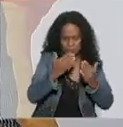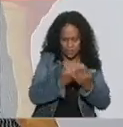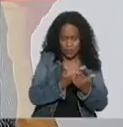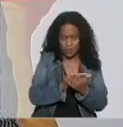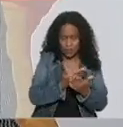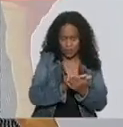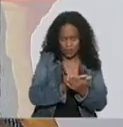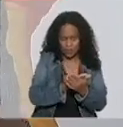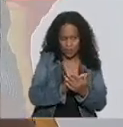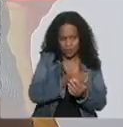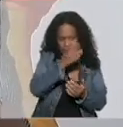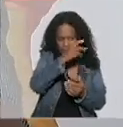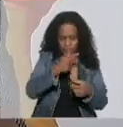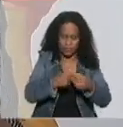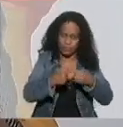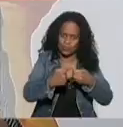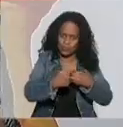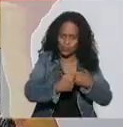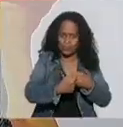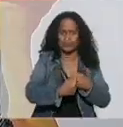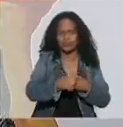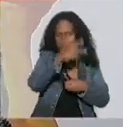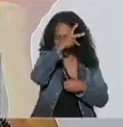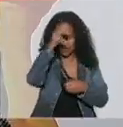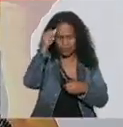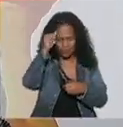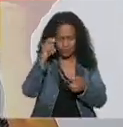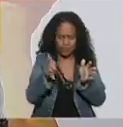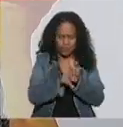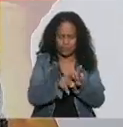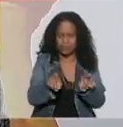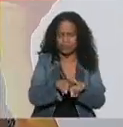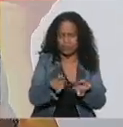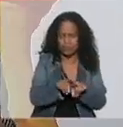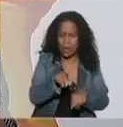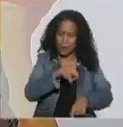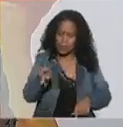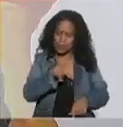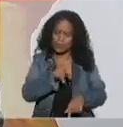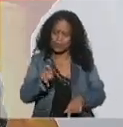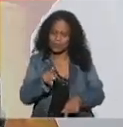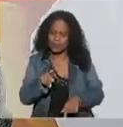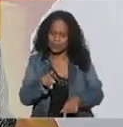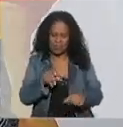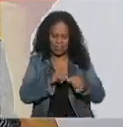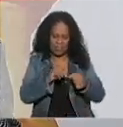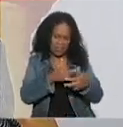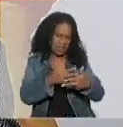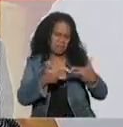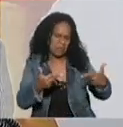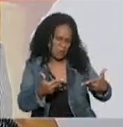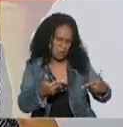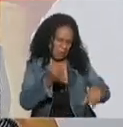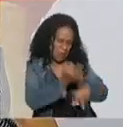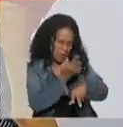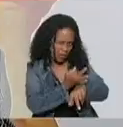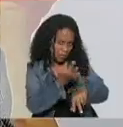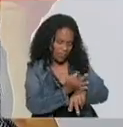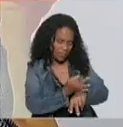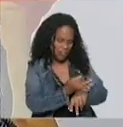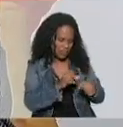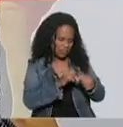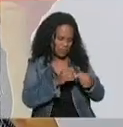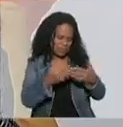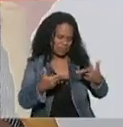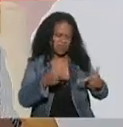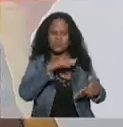públicas e particulares também, o aluno do professor X, o professor Y, fez determinada atitude ruim.